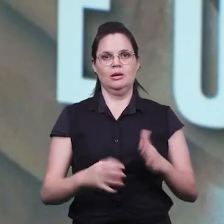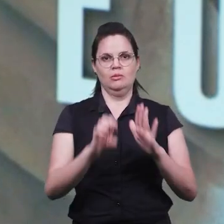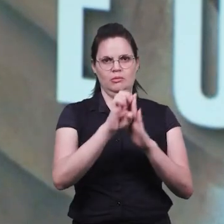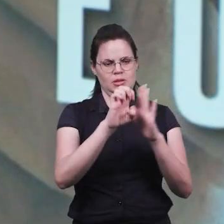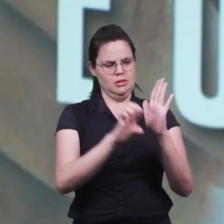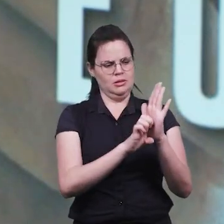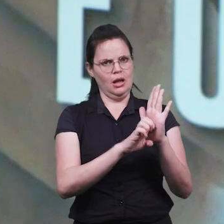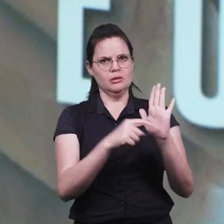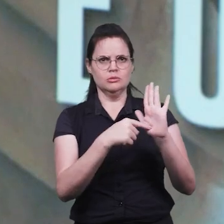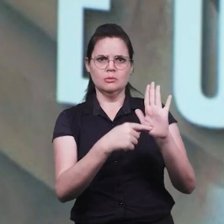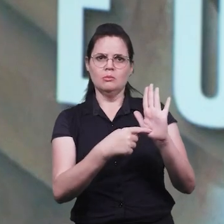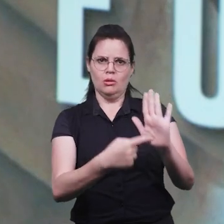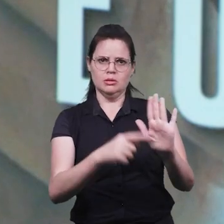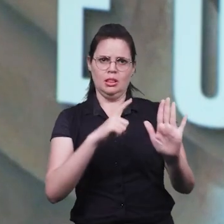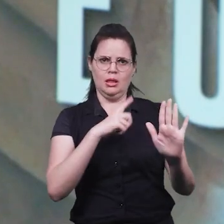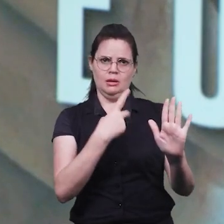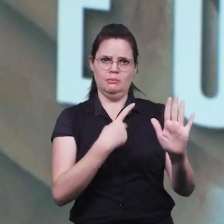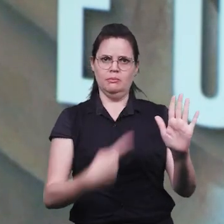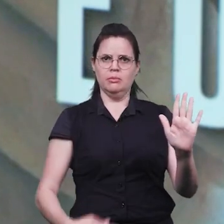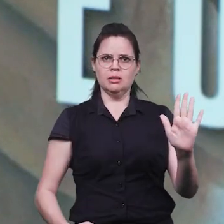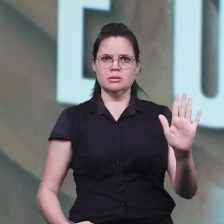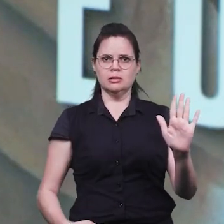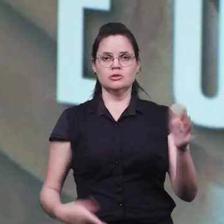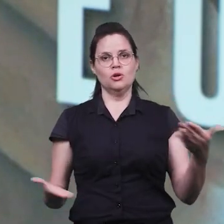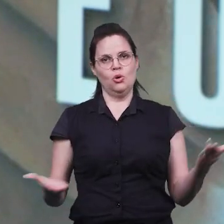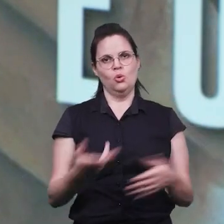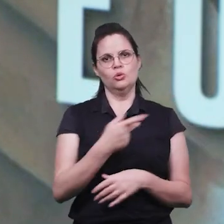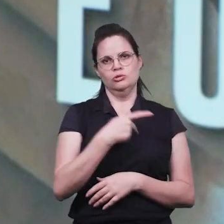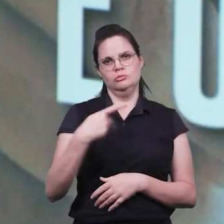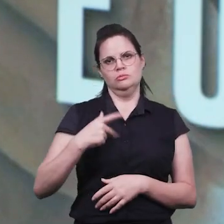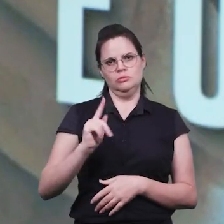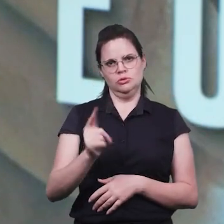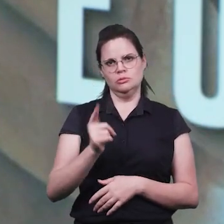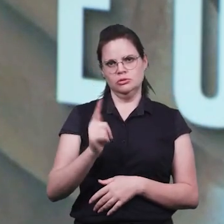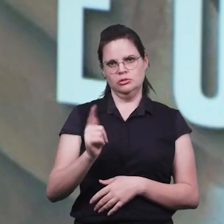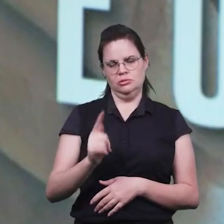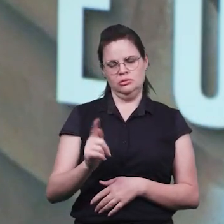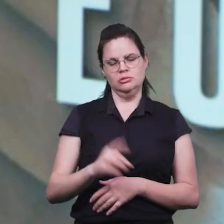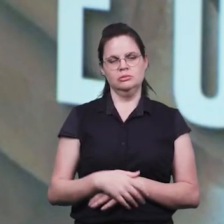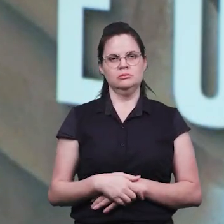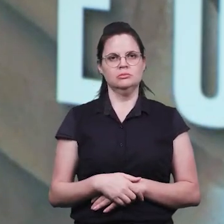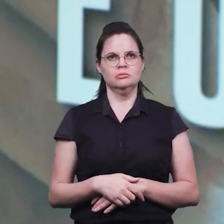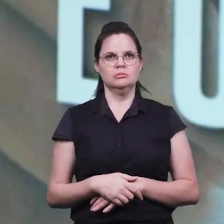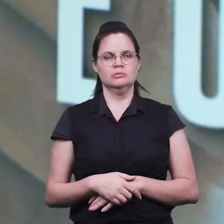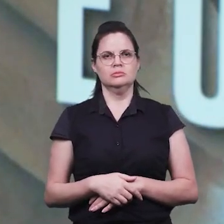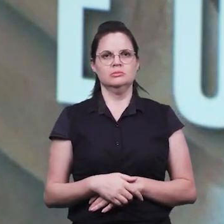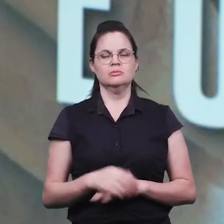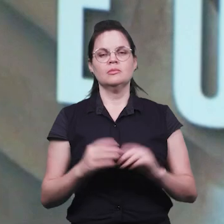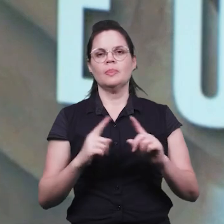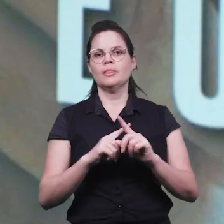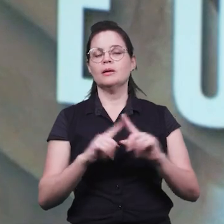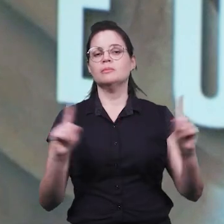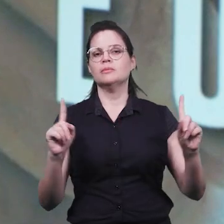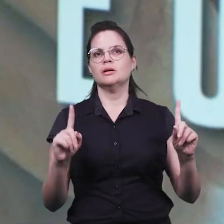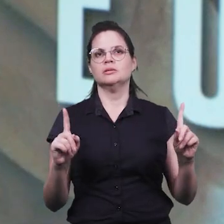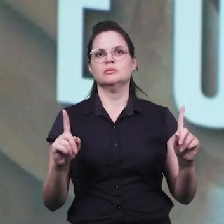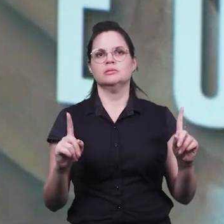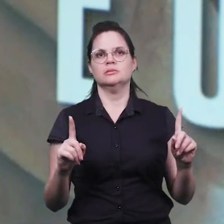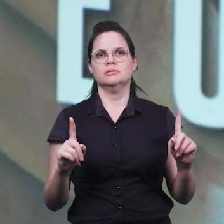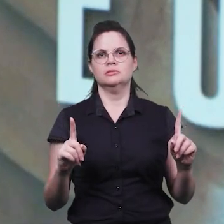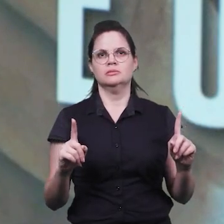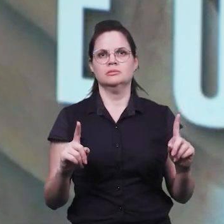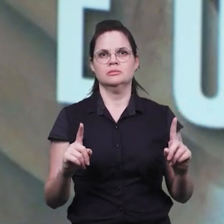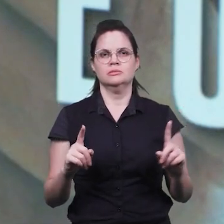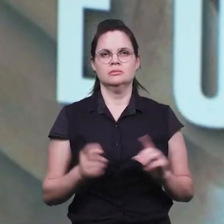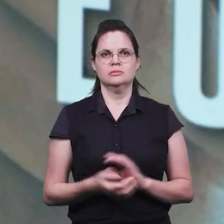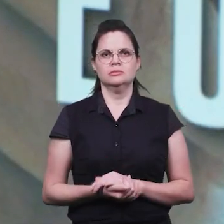tem um presidente, que hoje é o pastor Gedeuti Gueiros, não é? Porém, ele